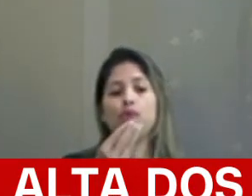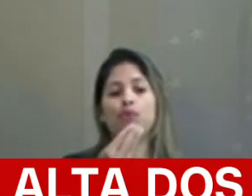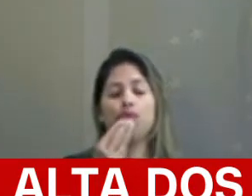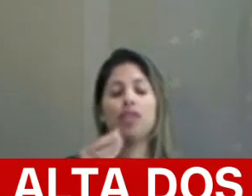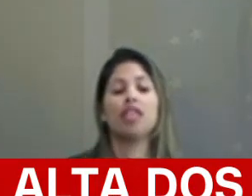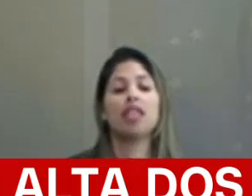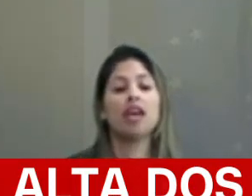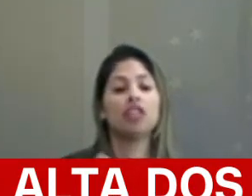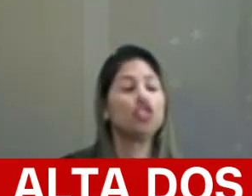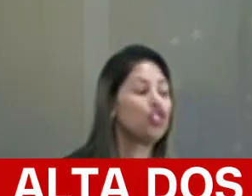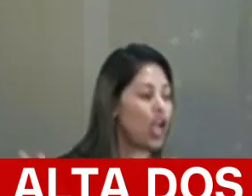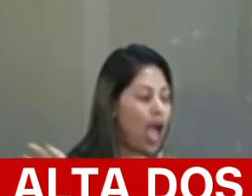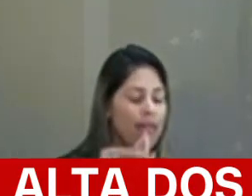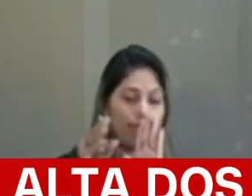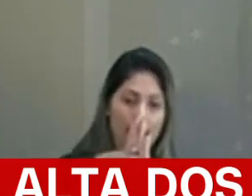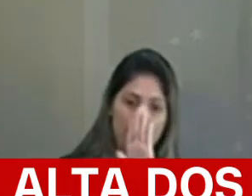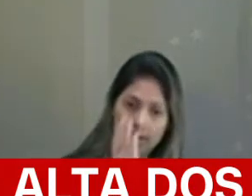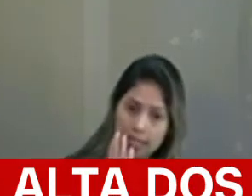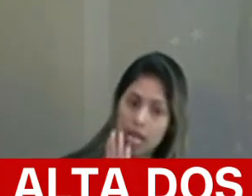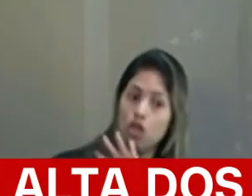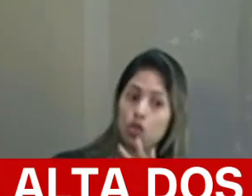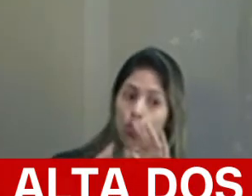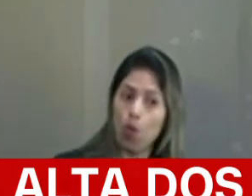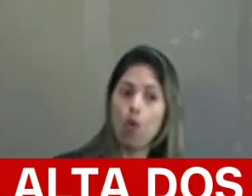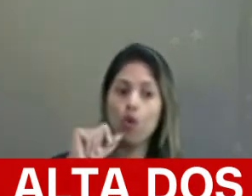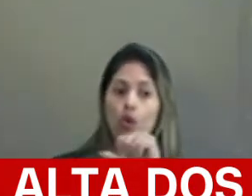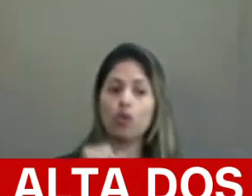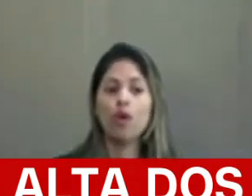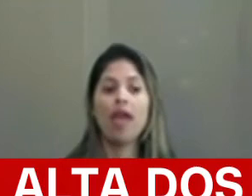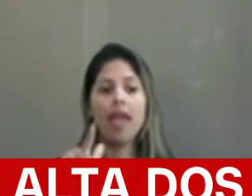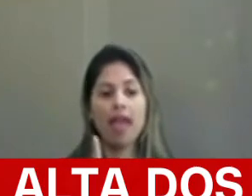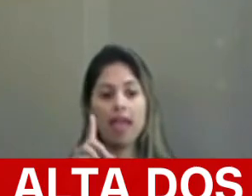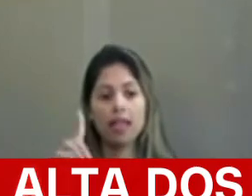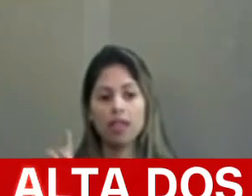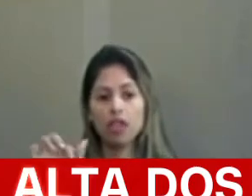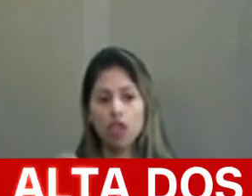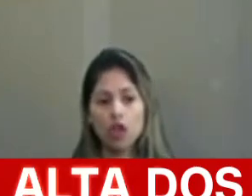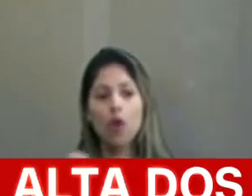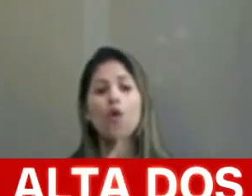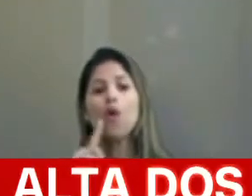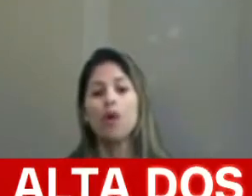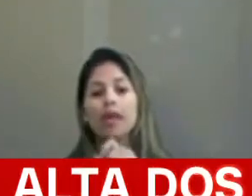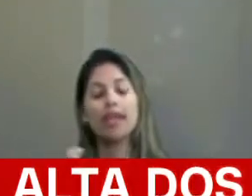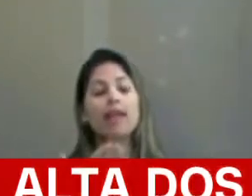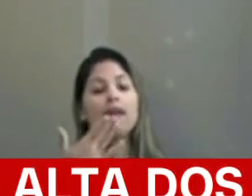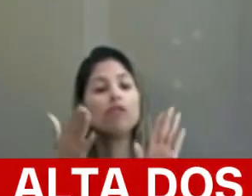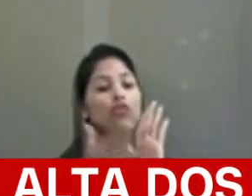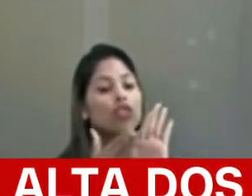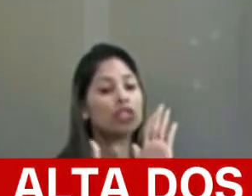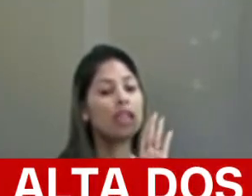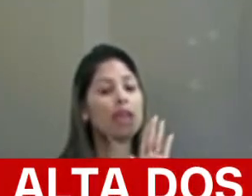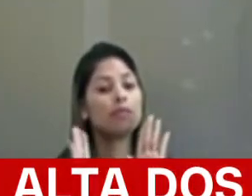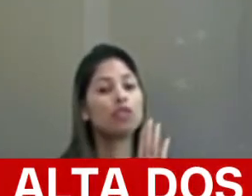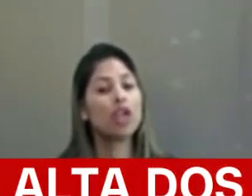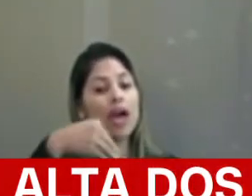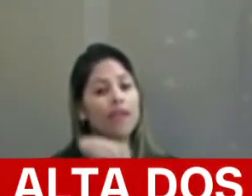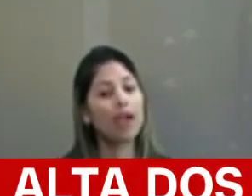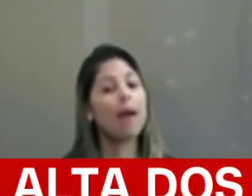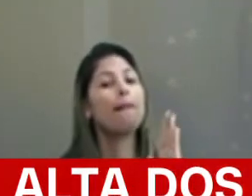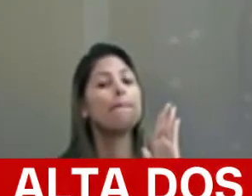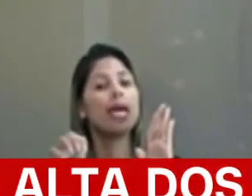para uniformizar as ressalvas da LDO nos termos aqui propostos, também na Lei